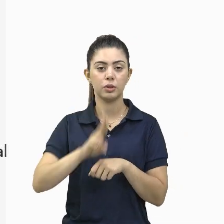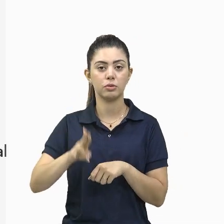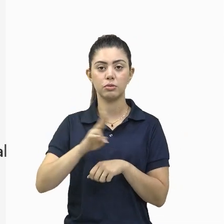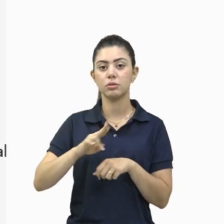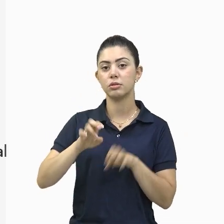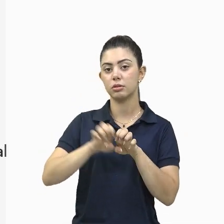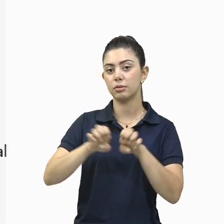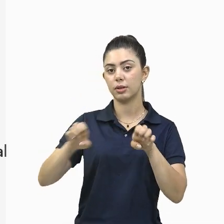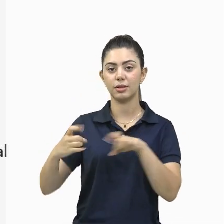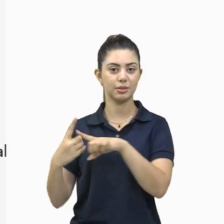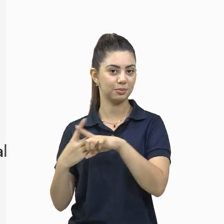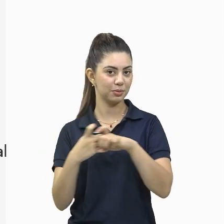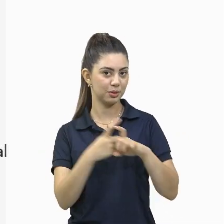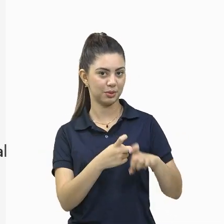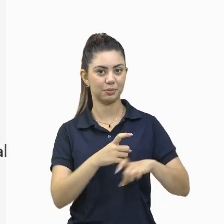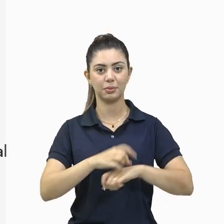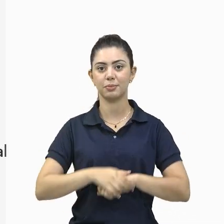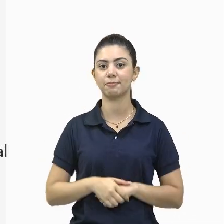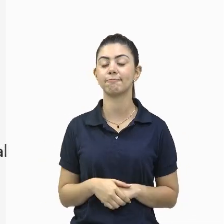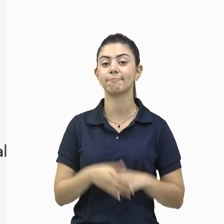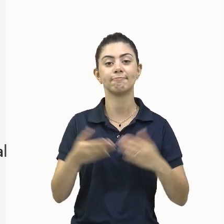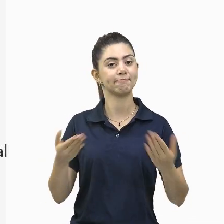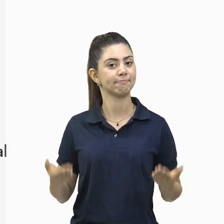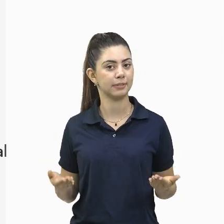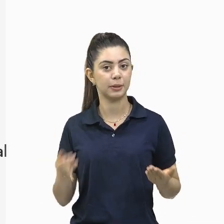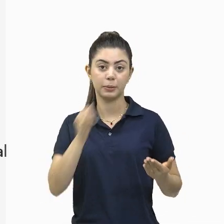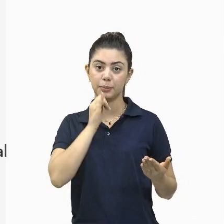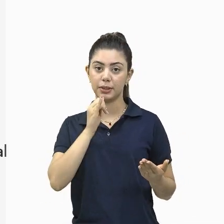equações polinomiais. Que no caso aqui, né,